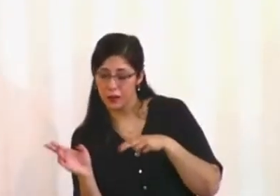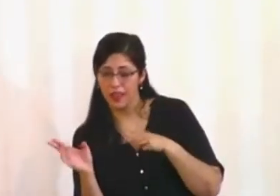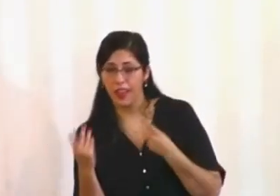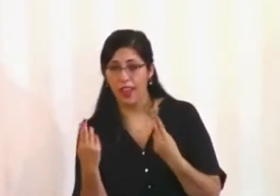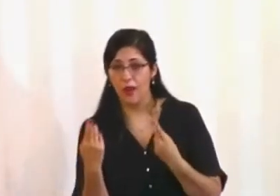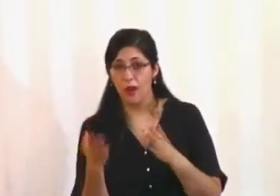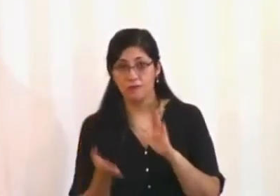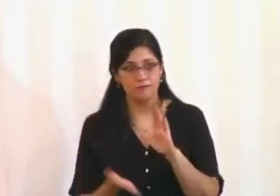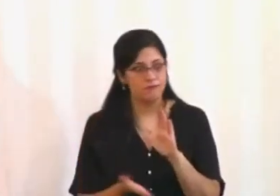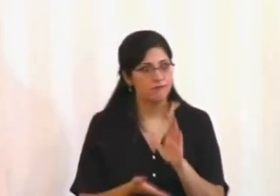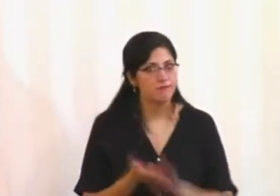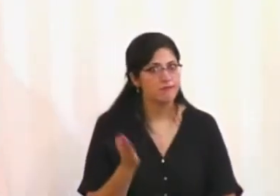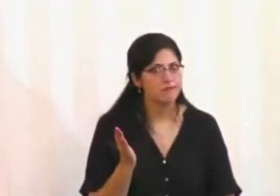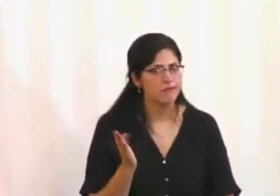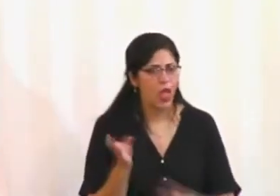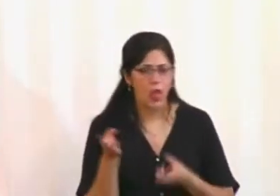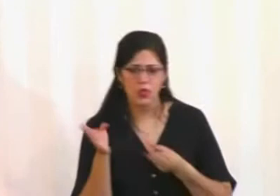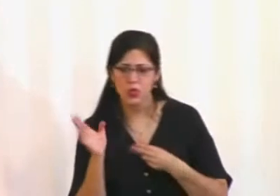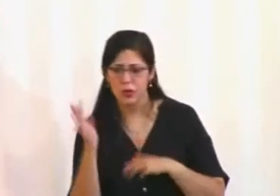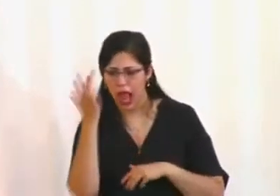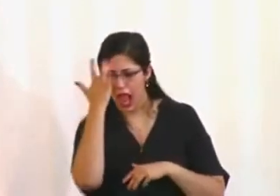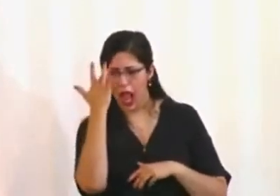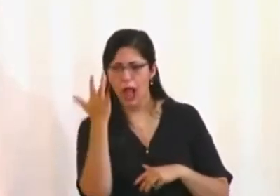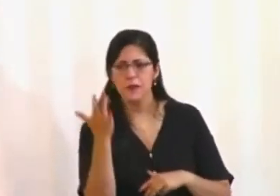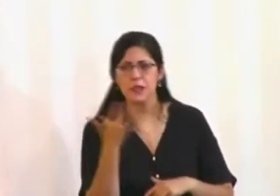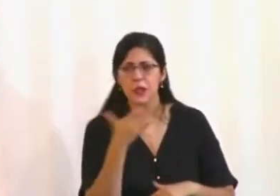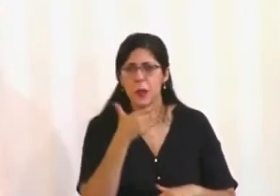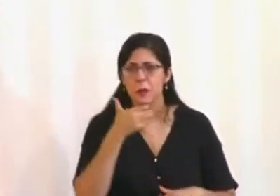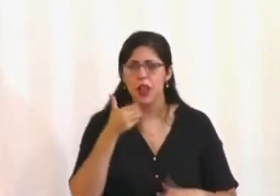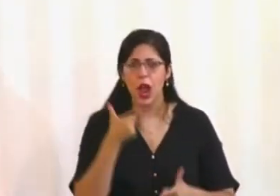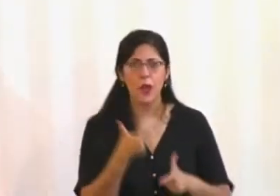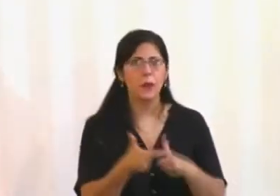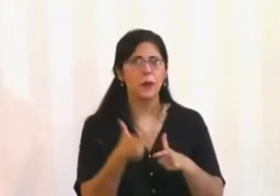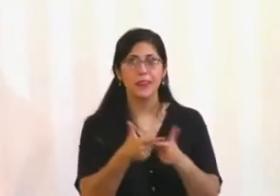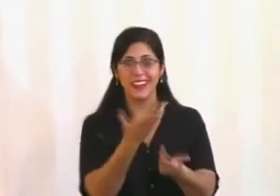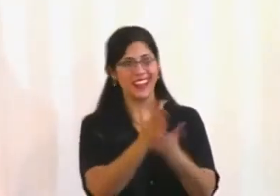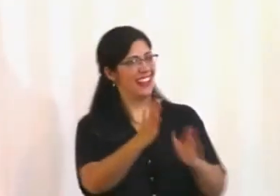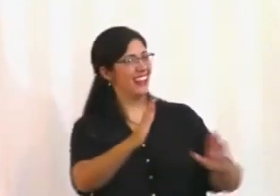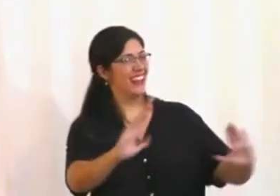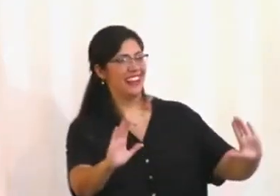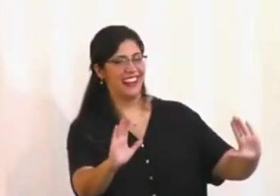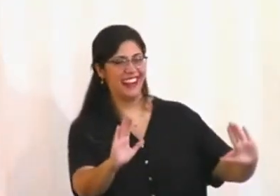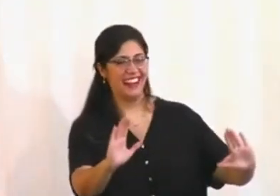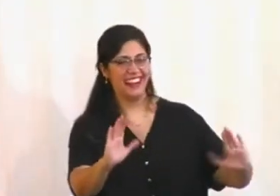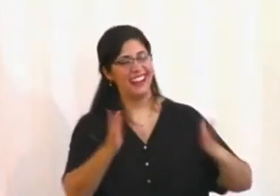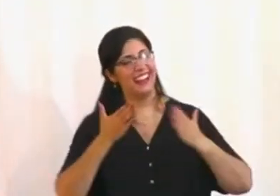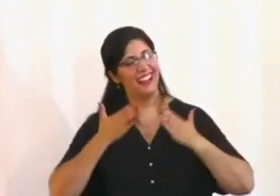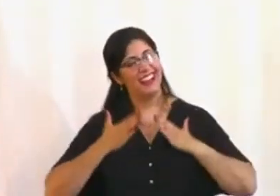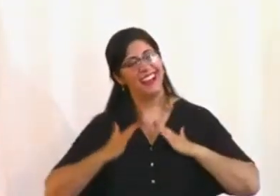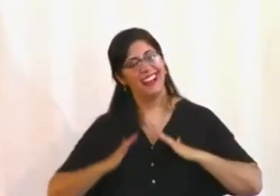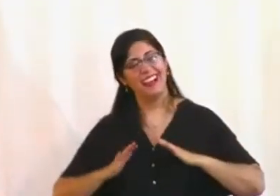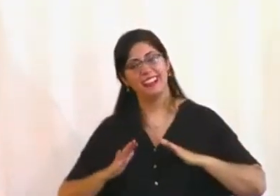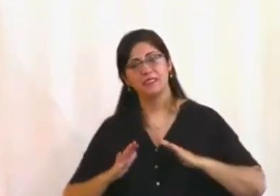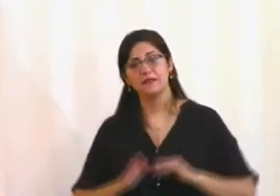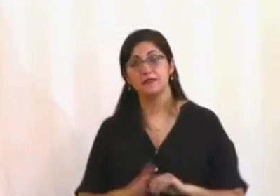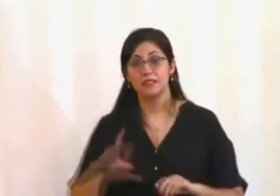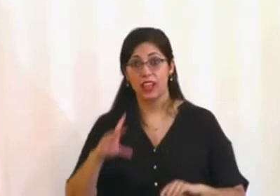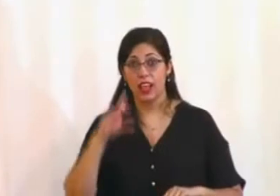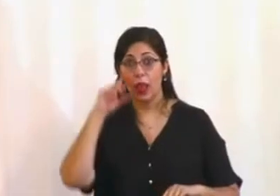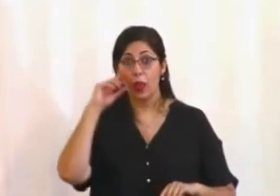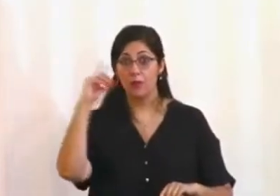Quem aqui já não falou assim: eu vou dormir para ver se amanhã, quando eu acordar, o meu problema desaparece? E sabe qual é o primeiro que te dá bom dia no dia